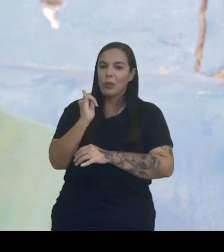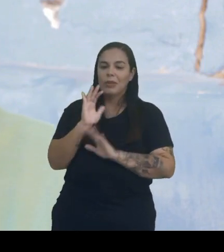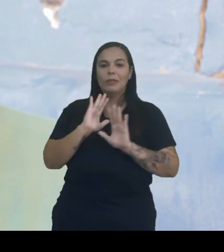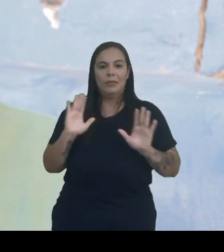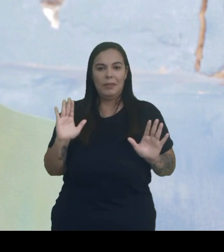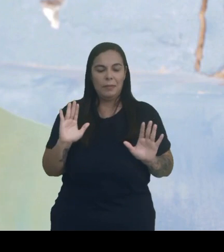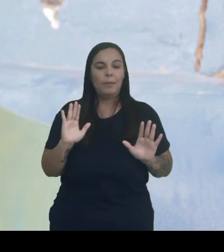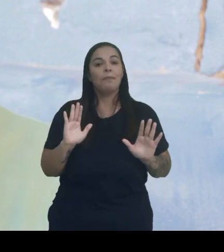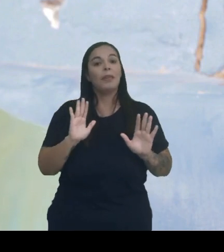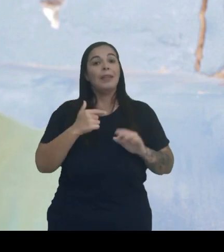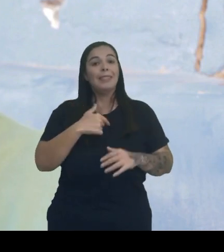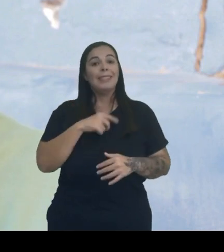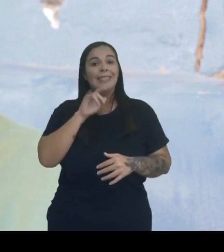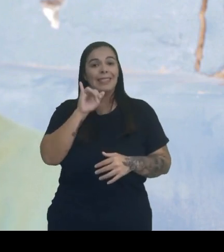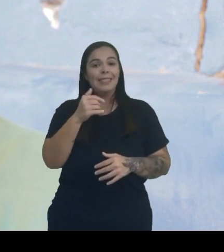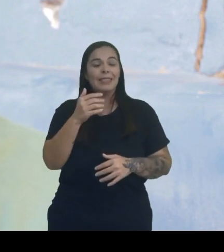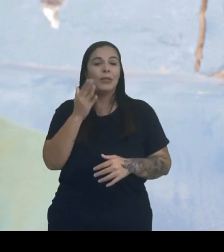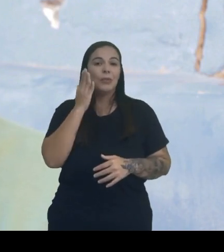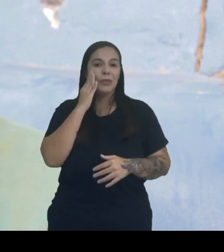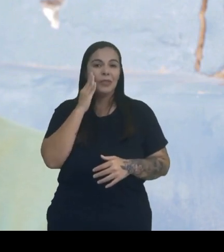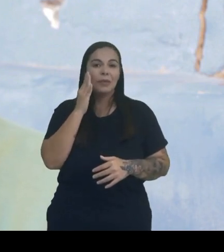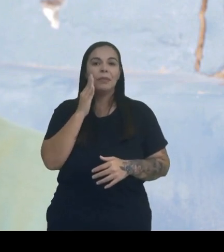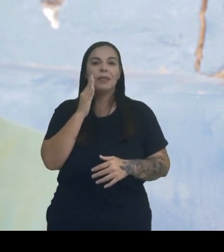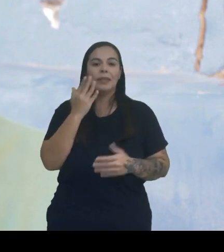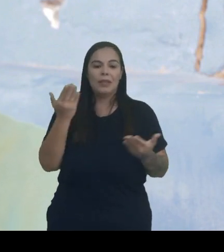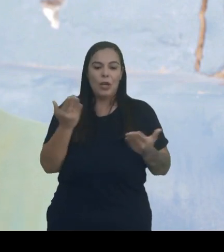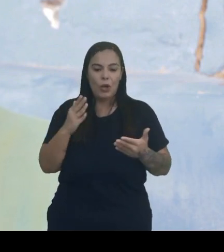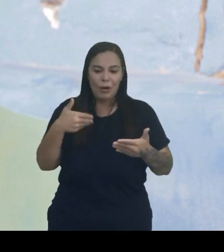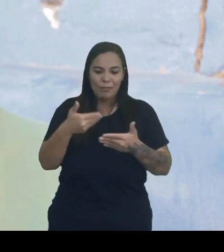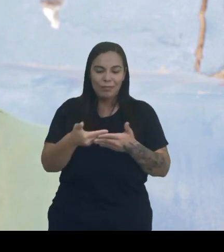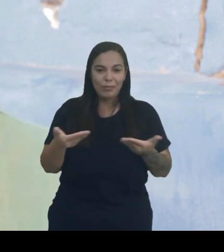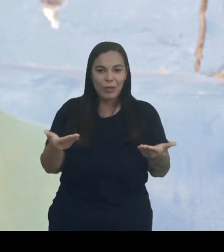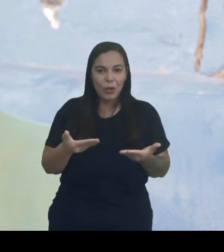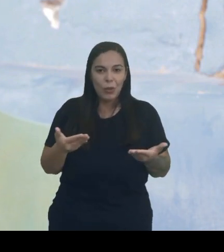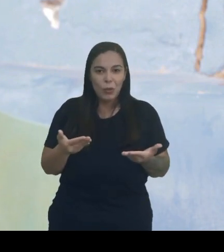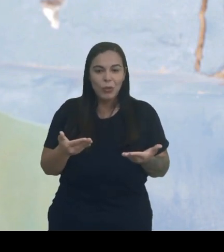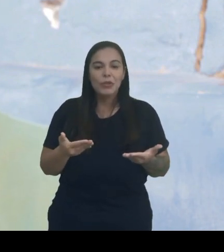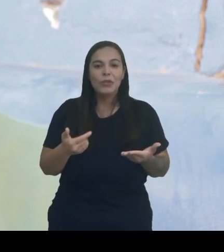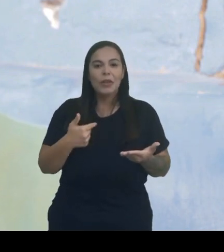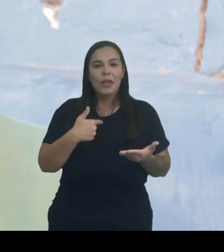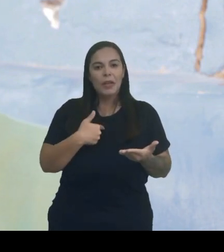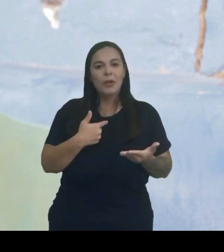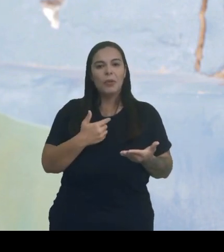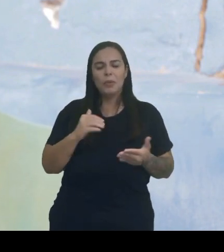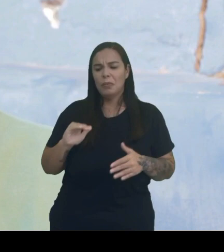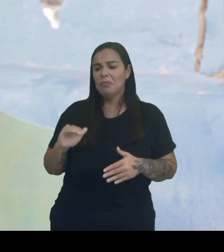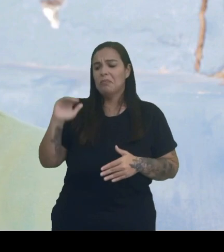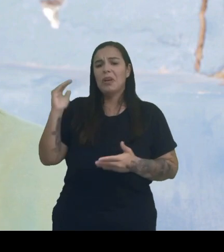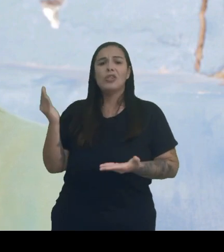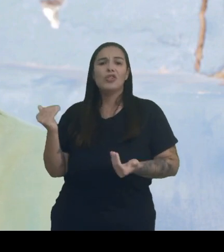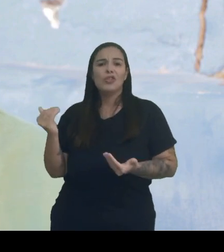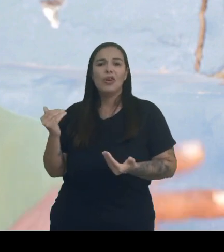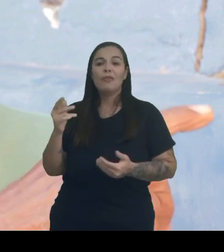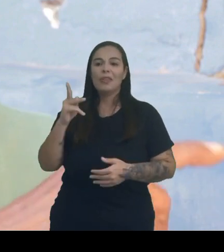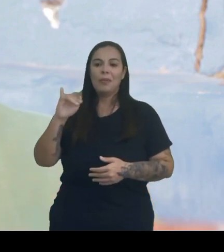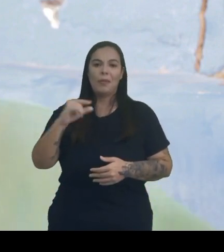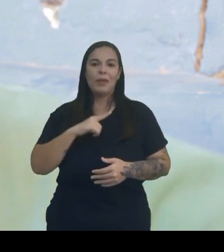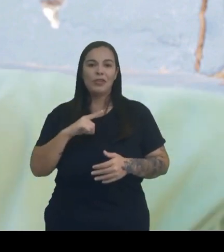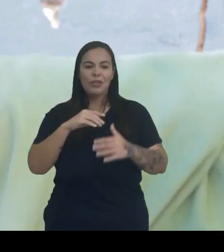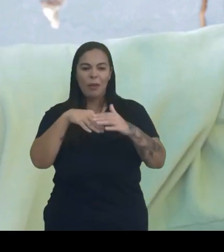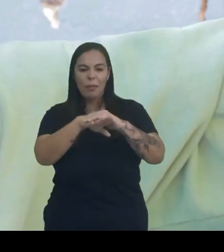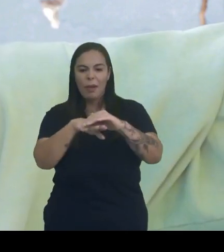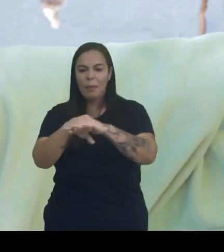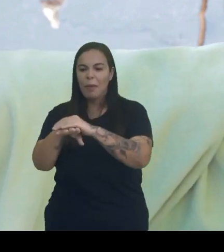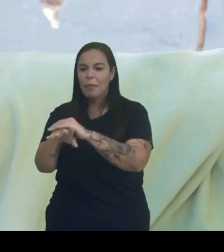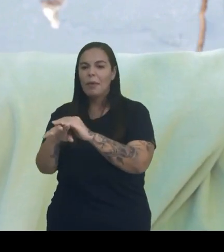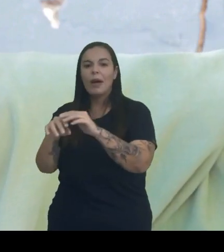E se eu soubesse que a gente ia chegar a essa estância, quando eu estava me formando rapazinho, meu pai tinha essas coisas guardadas lá, que ele